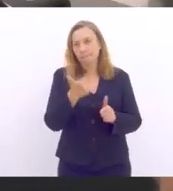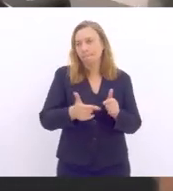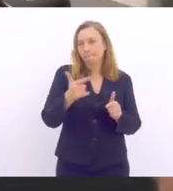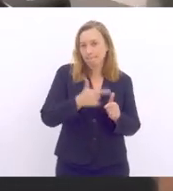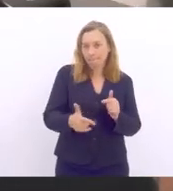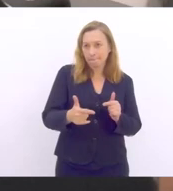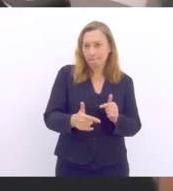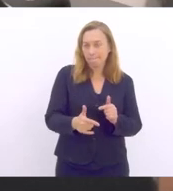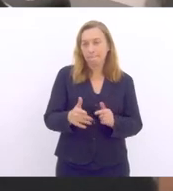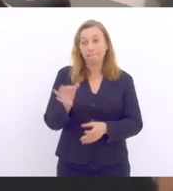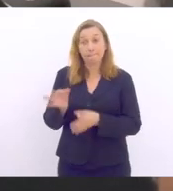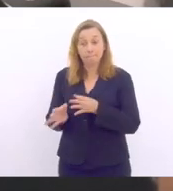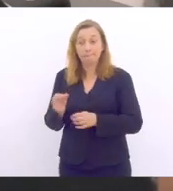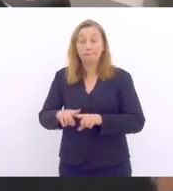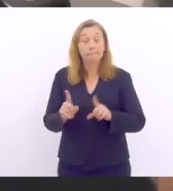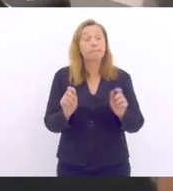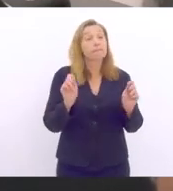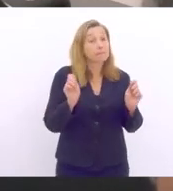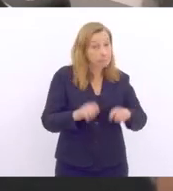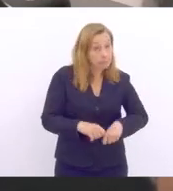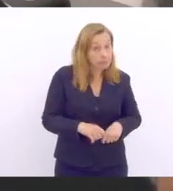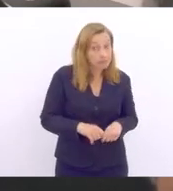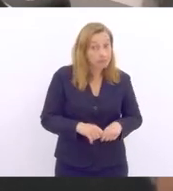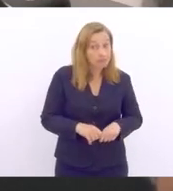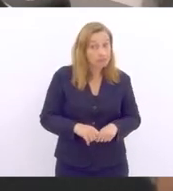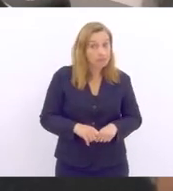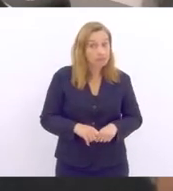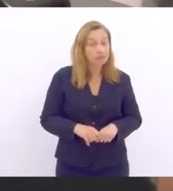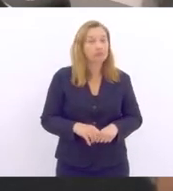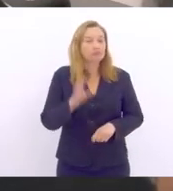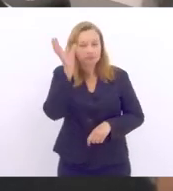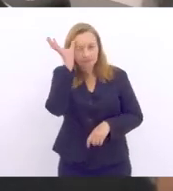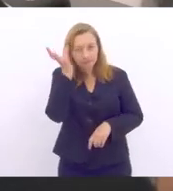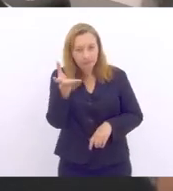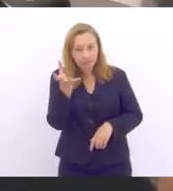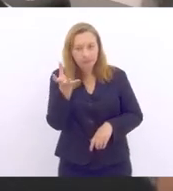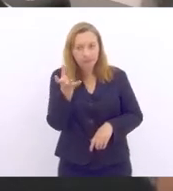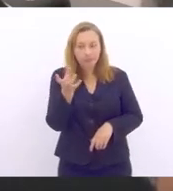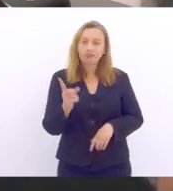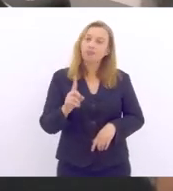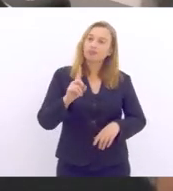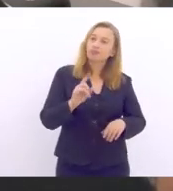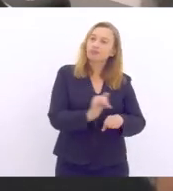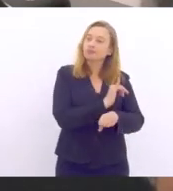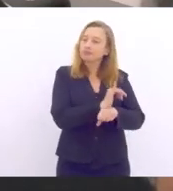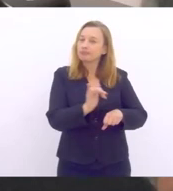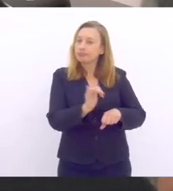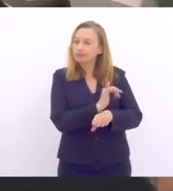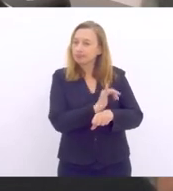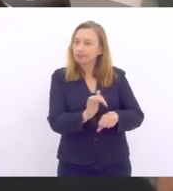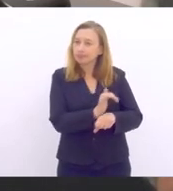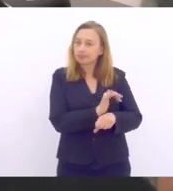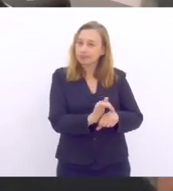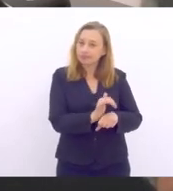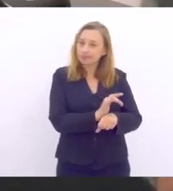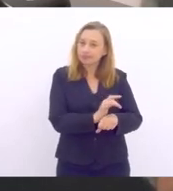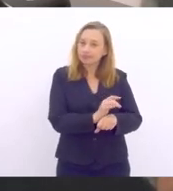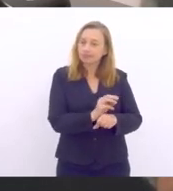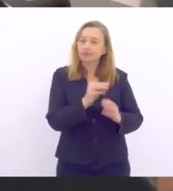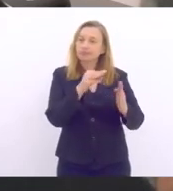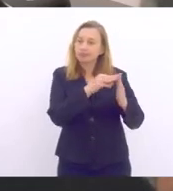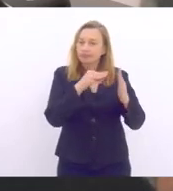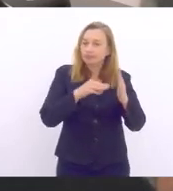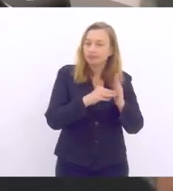pelo judiciário. Mas quando é possível que se resolva isso de outras formas, com outros métodos de resolução